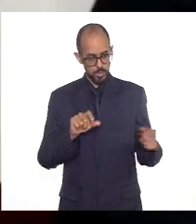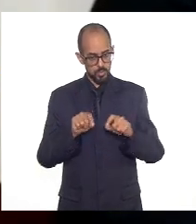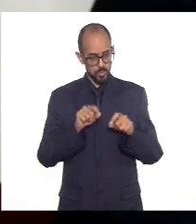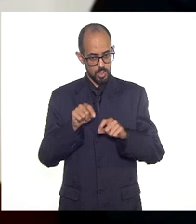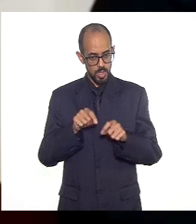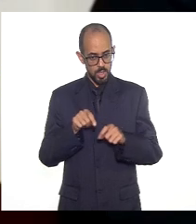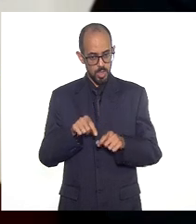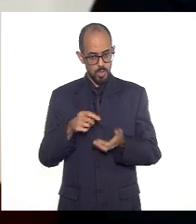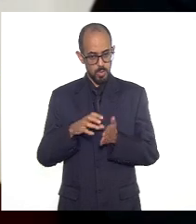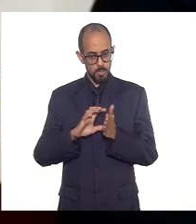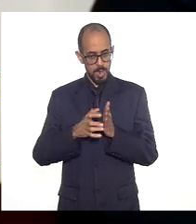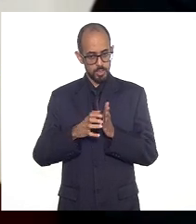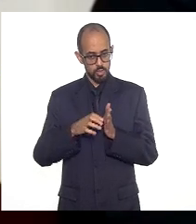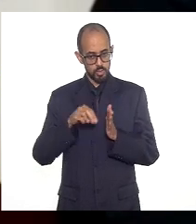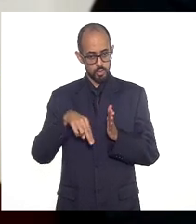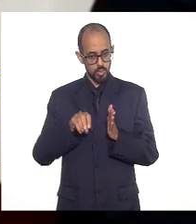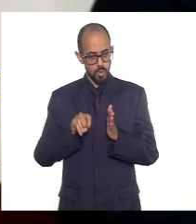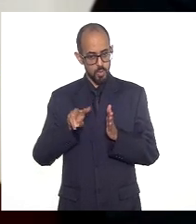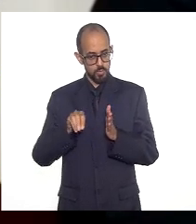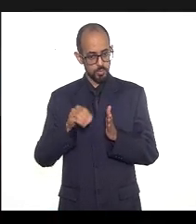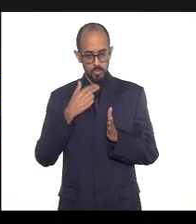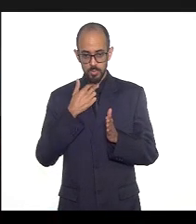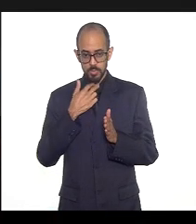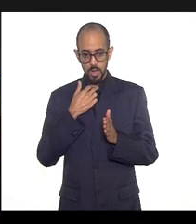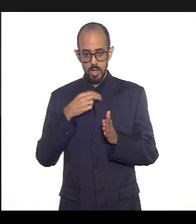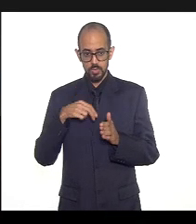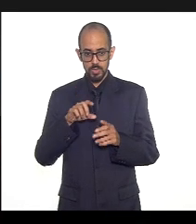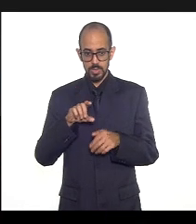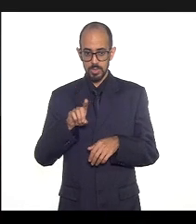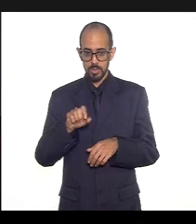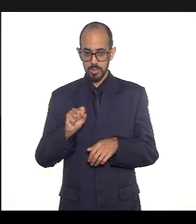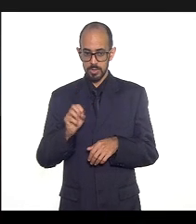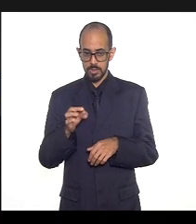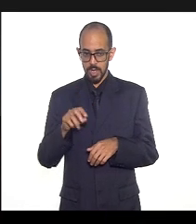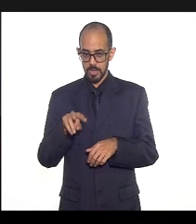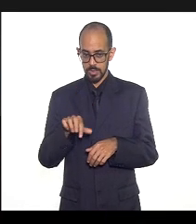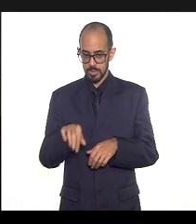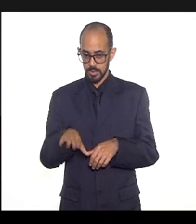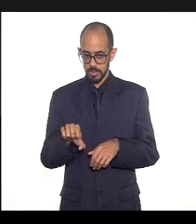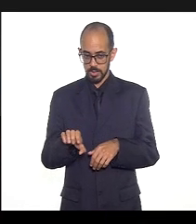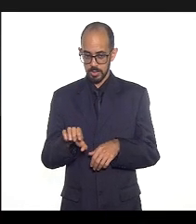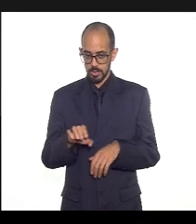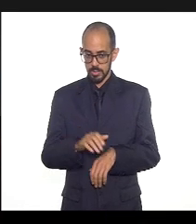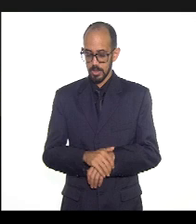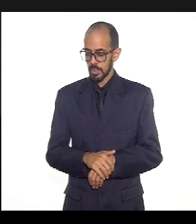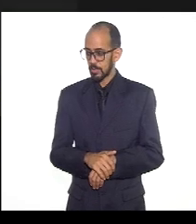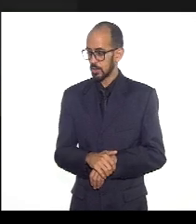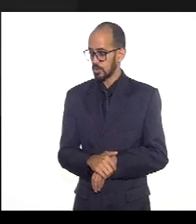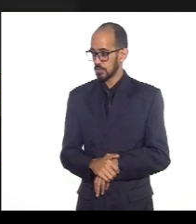um acordo para o deputado Márcio. Obrigada, senhor presidente.